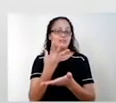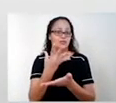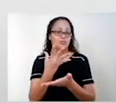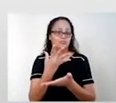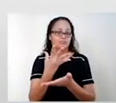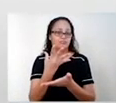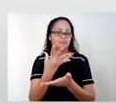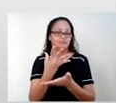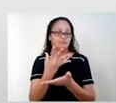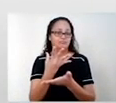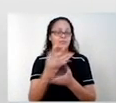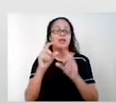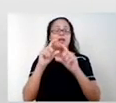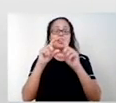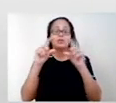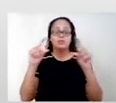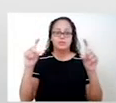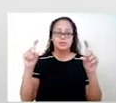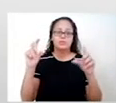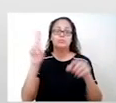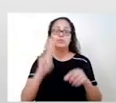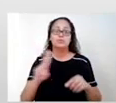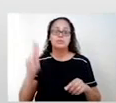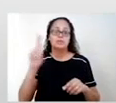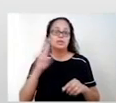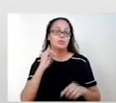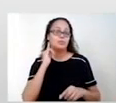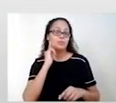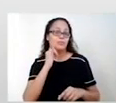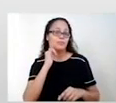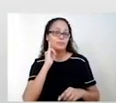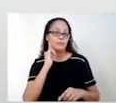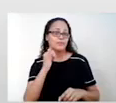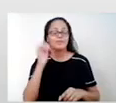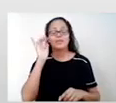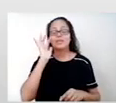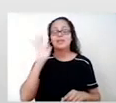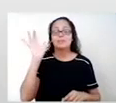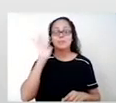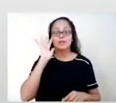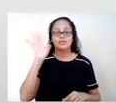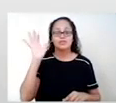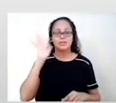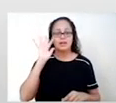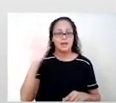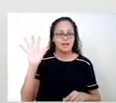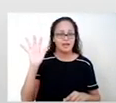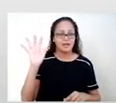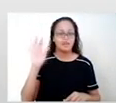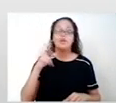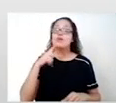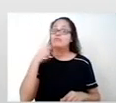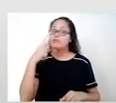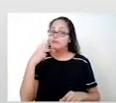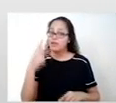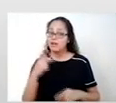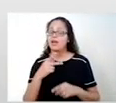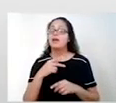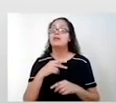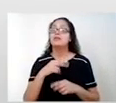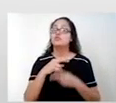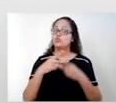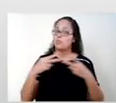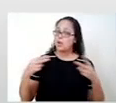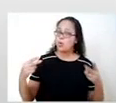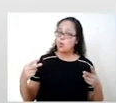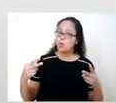Ficção, olha aí, é o termo usado para designar uma narrativa imaginária, quando eu vou contar algo que